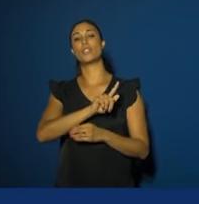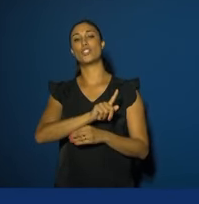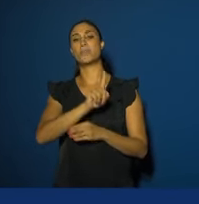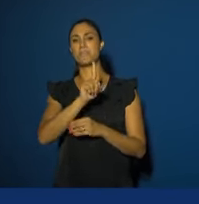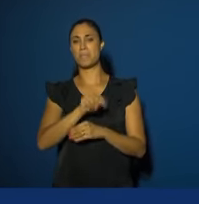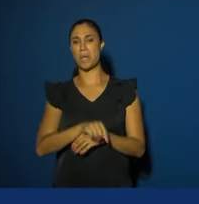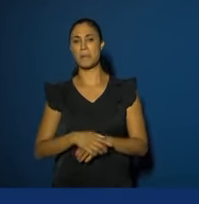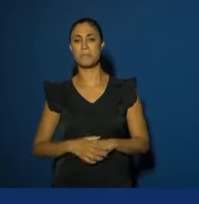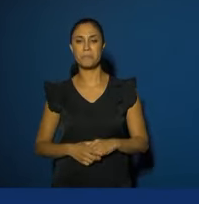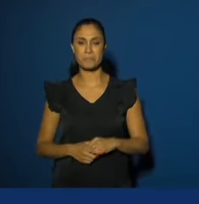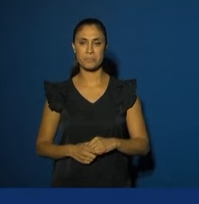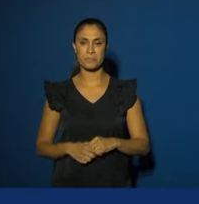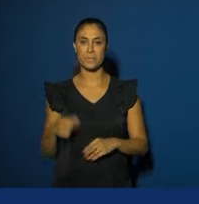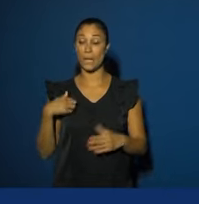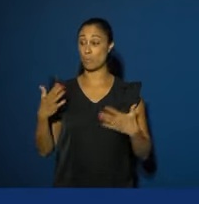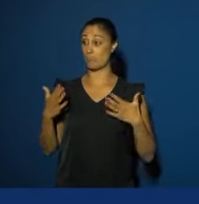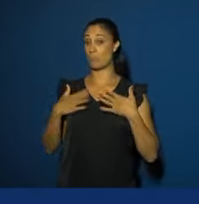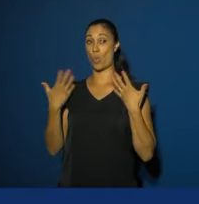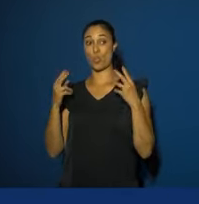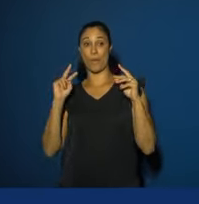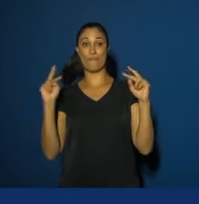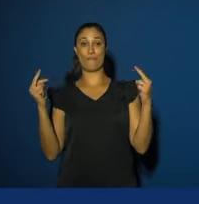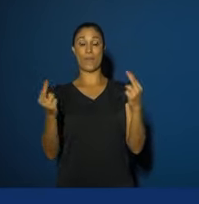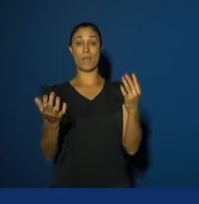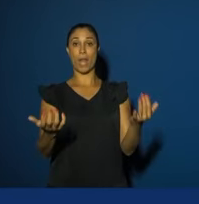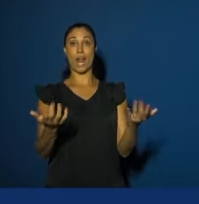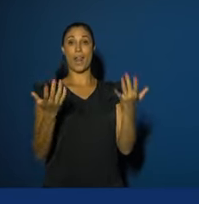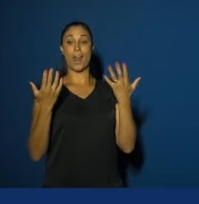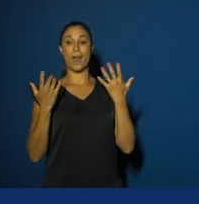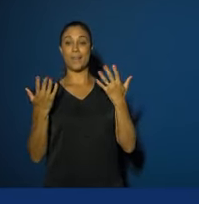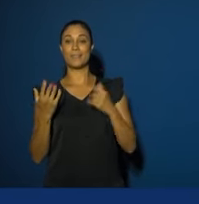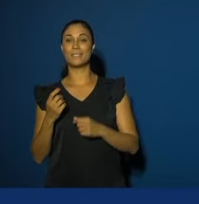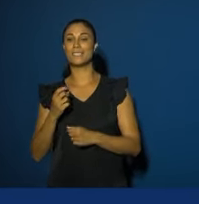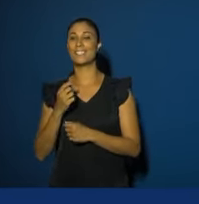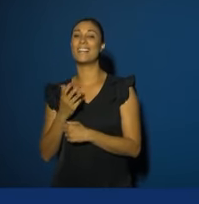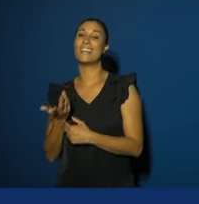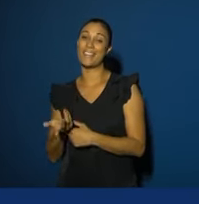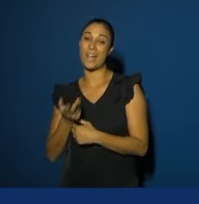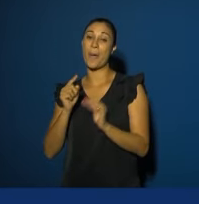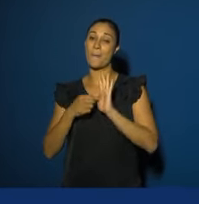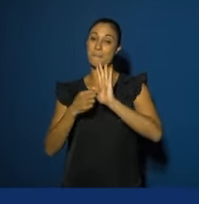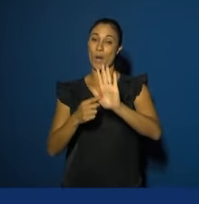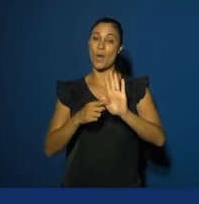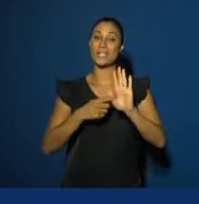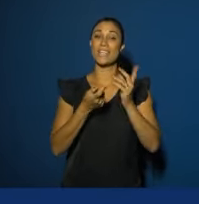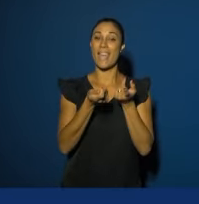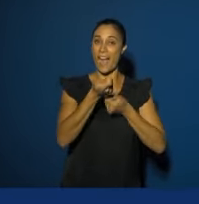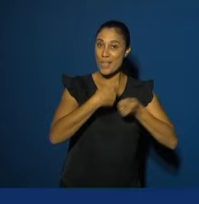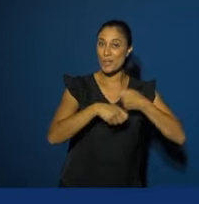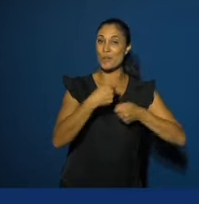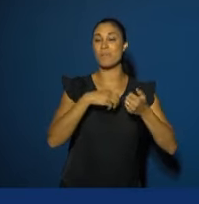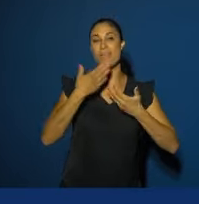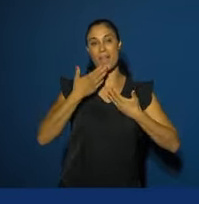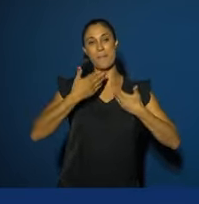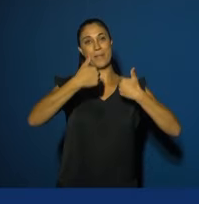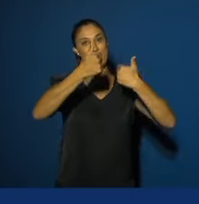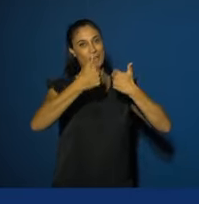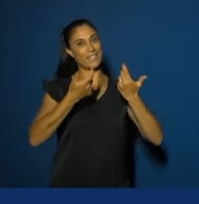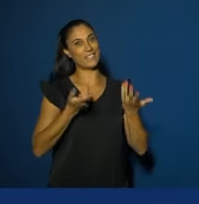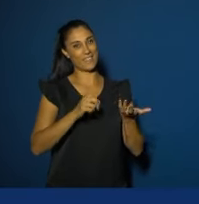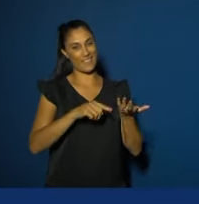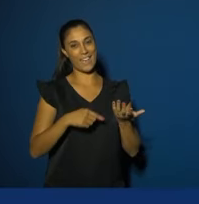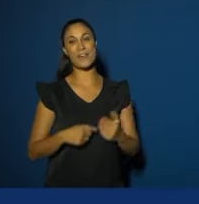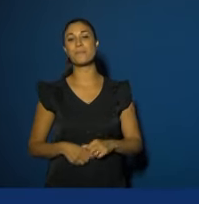colosso né a gente até assusta na hora que chega senal que a economia tá melhorando mesmo ainda ainda veio